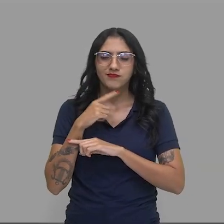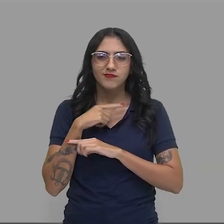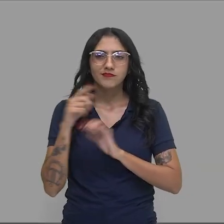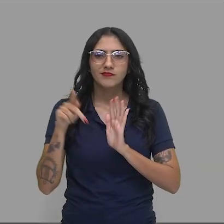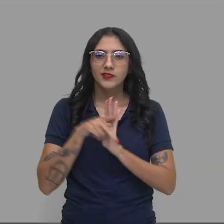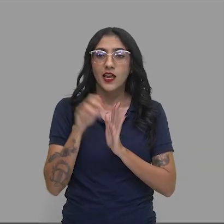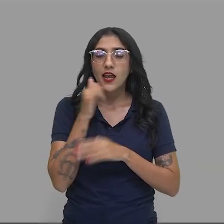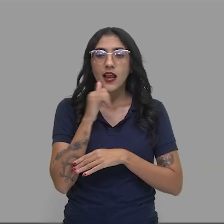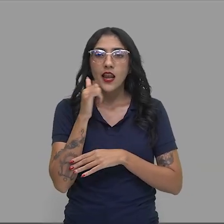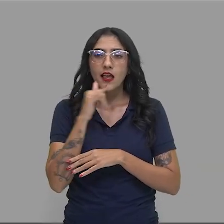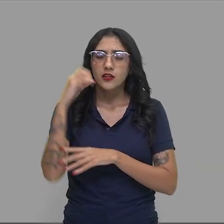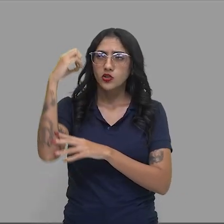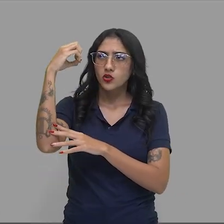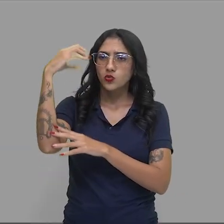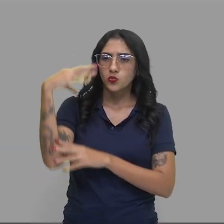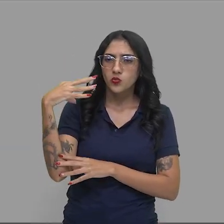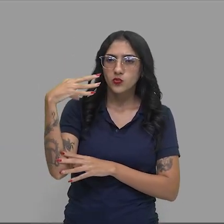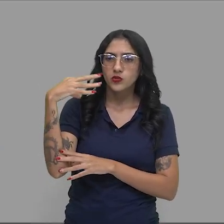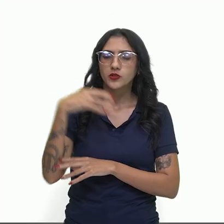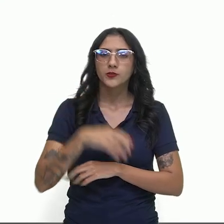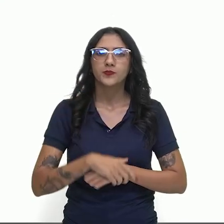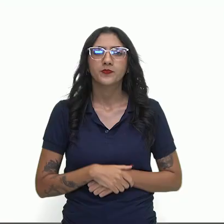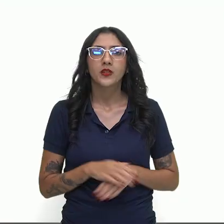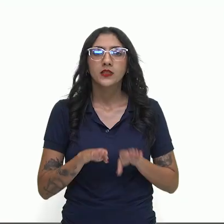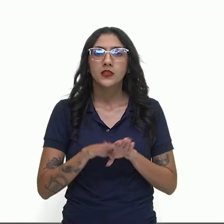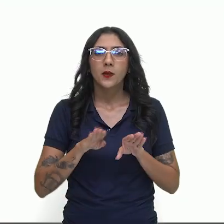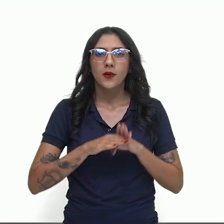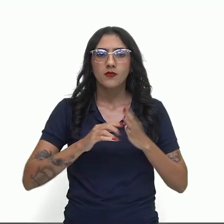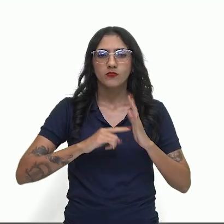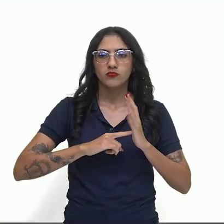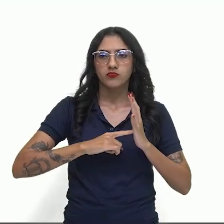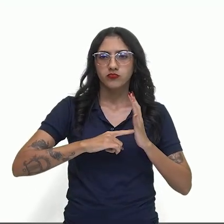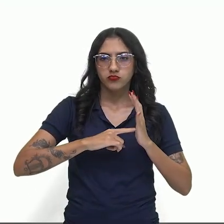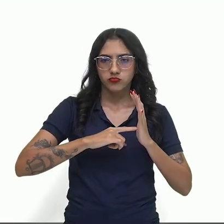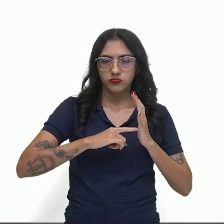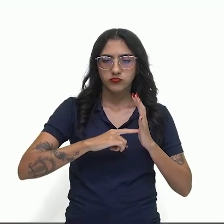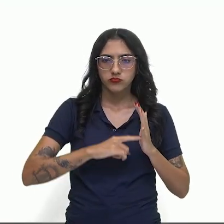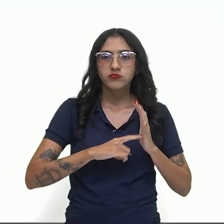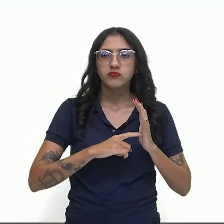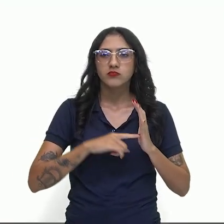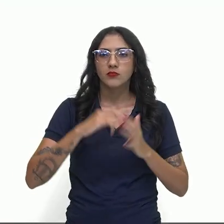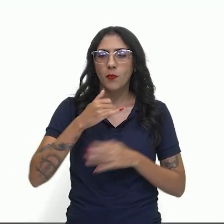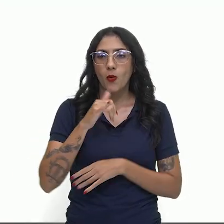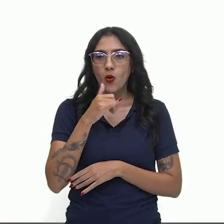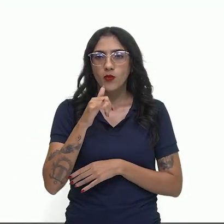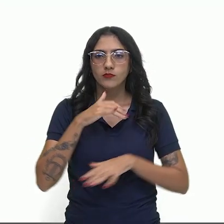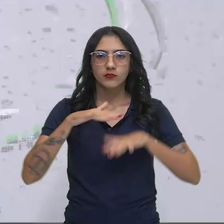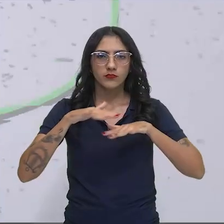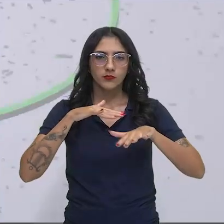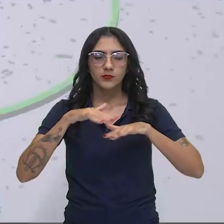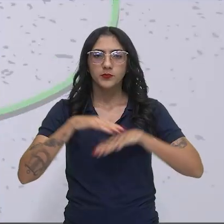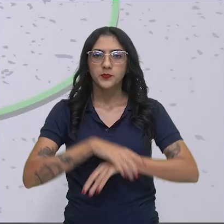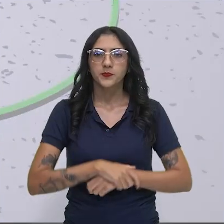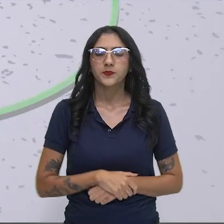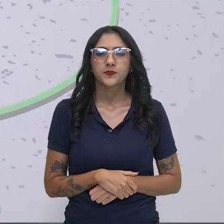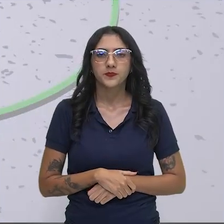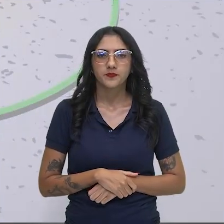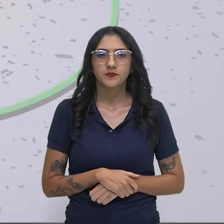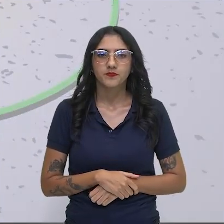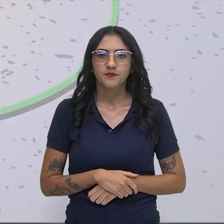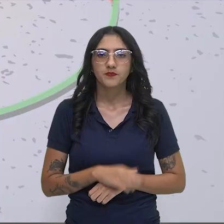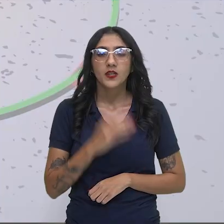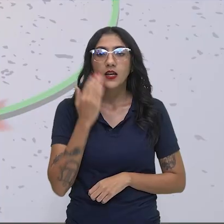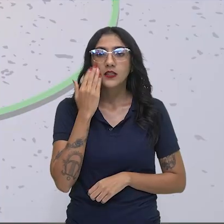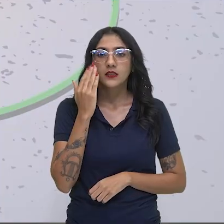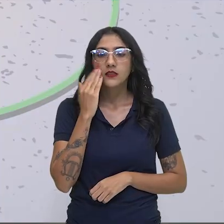energia elétrica em luz e motores que convertem energia elétrica em movimento. E com base nisso,